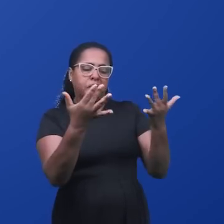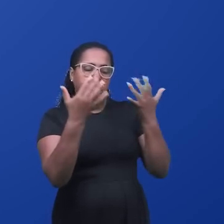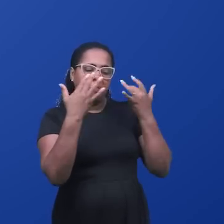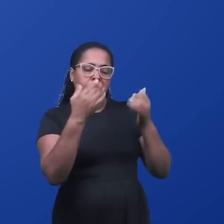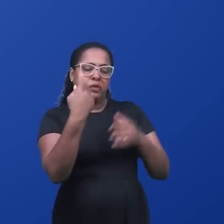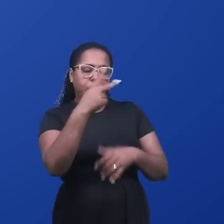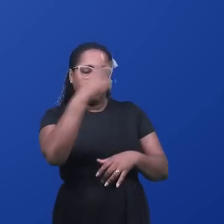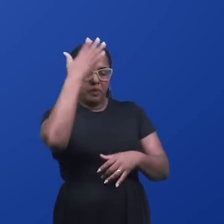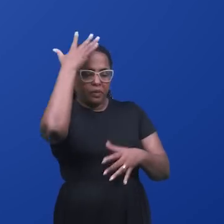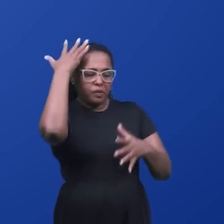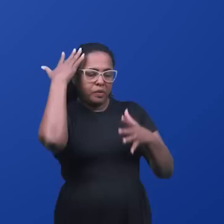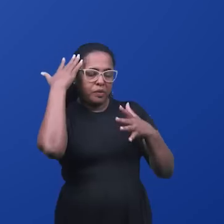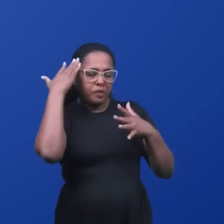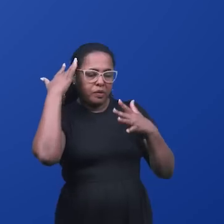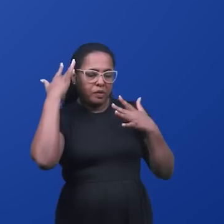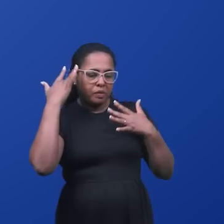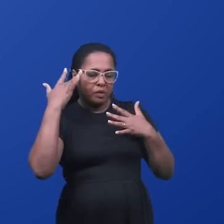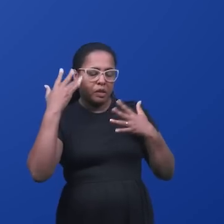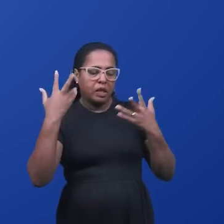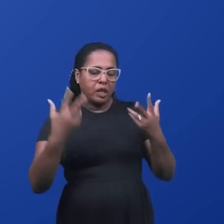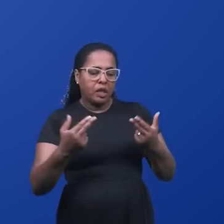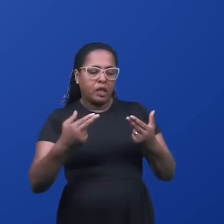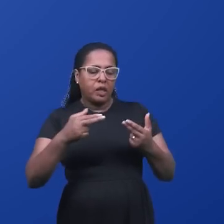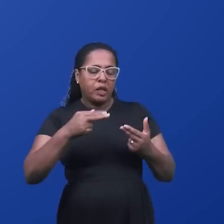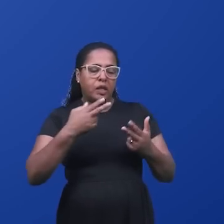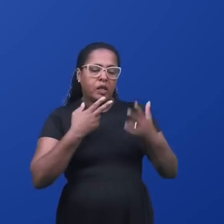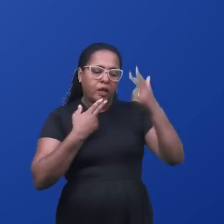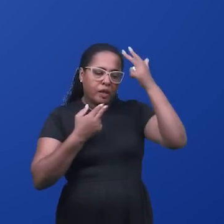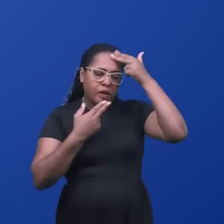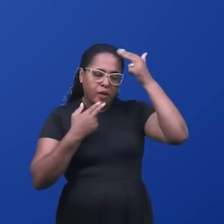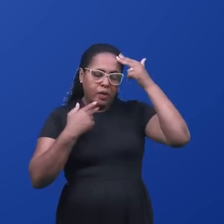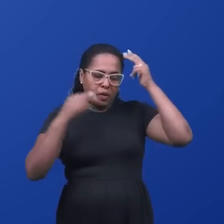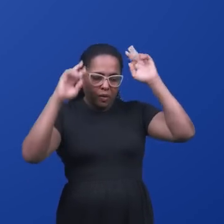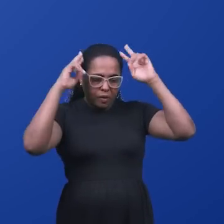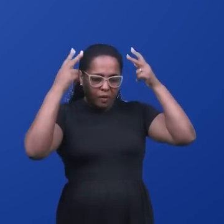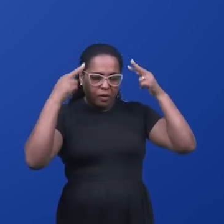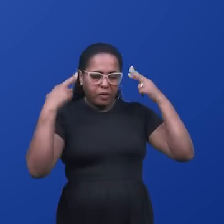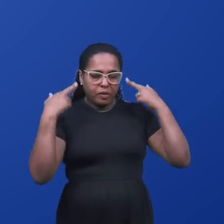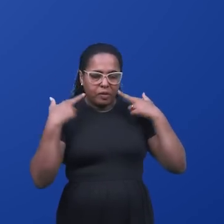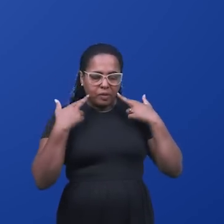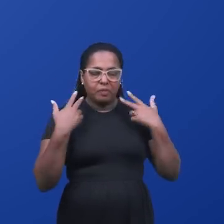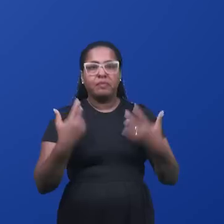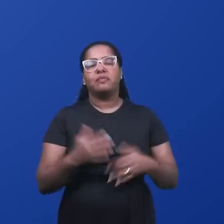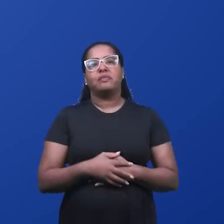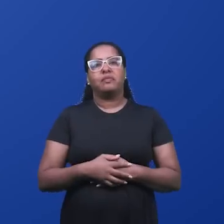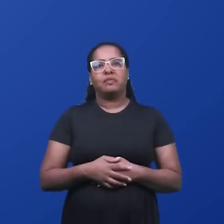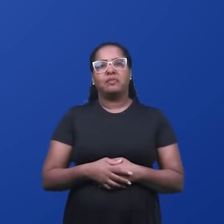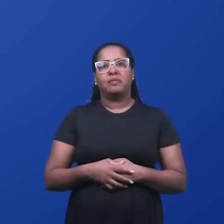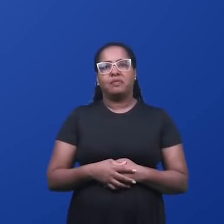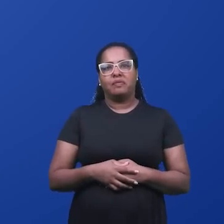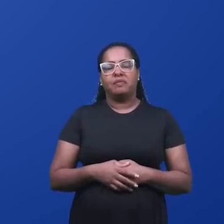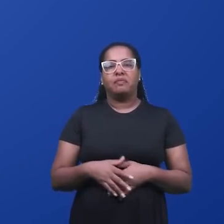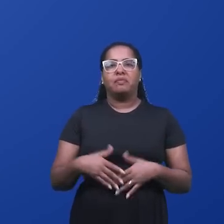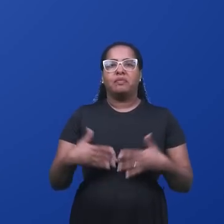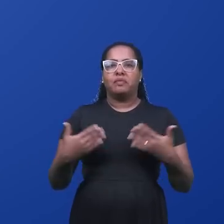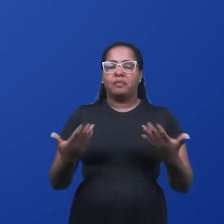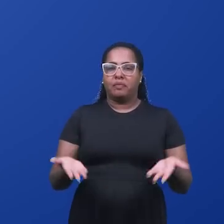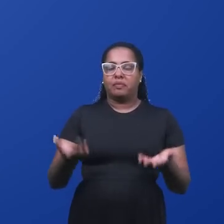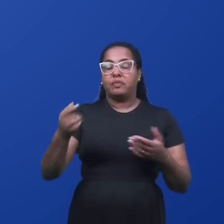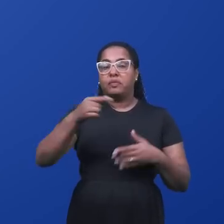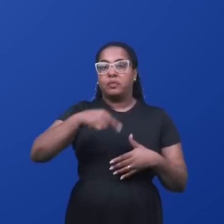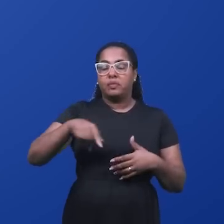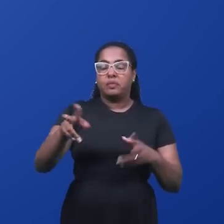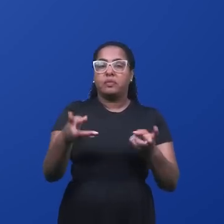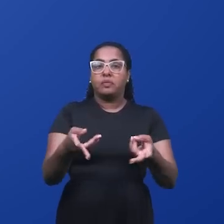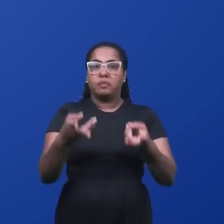Os teus cabelos são como o rebanho das cabras que descem ondeantes do monte de Gileade. Bom, aqui nós podemos